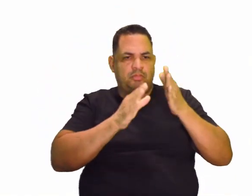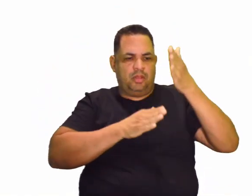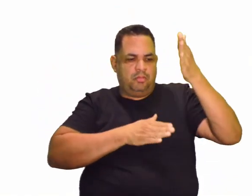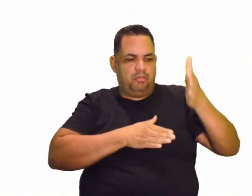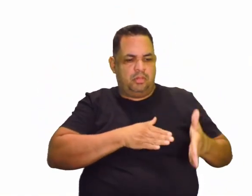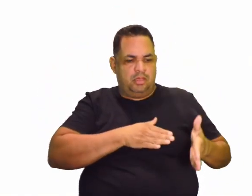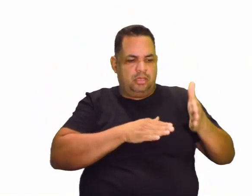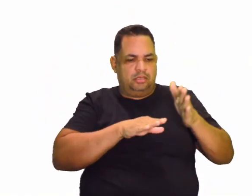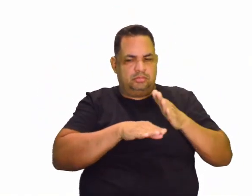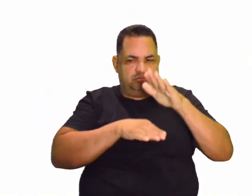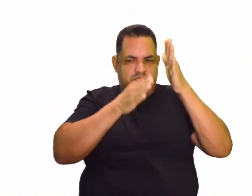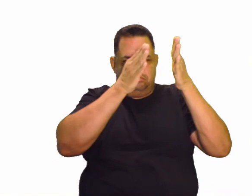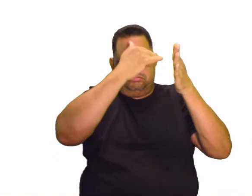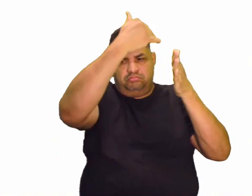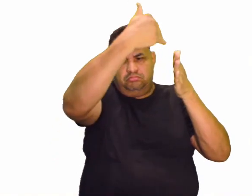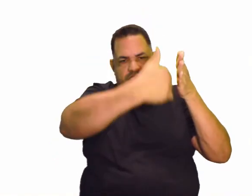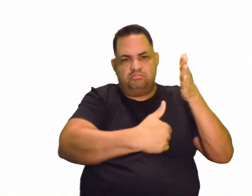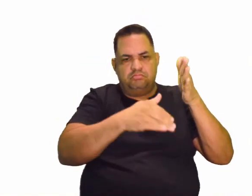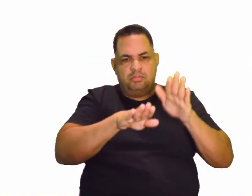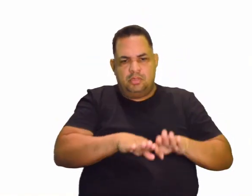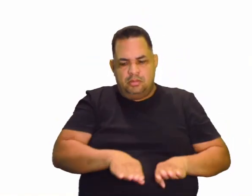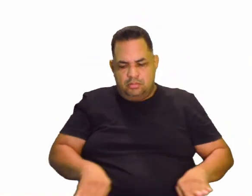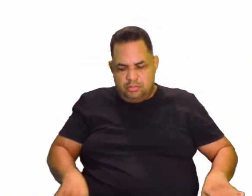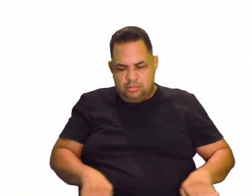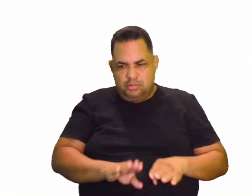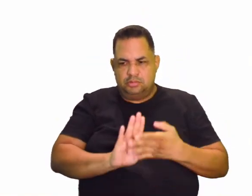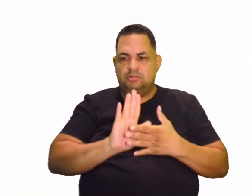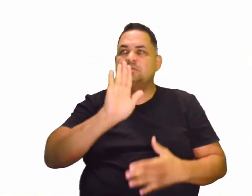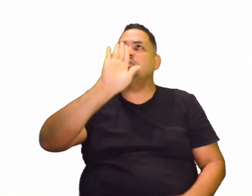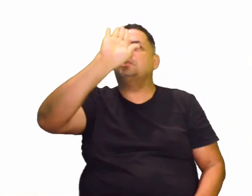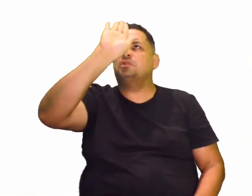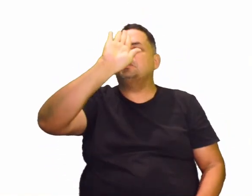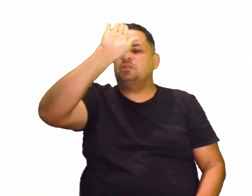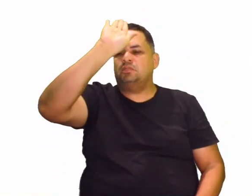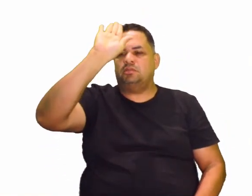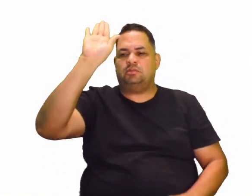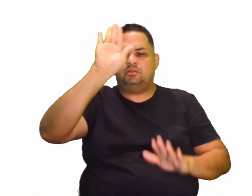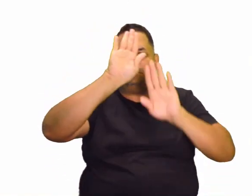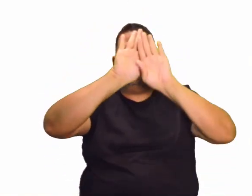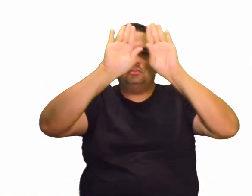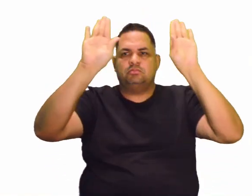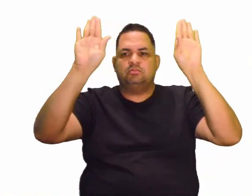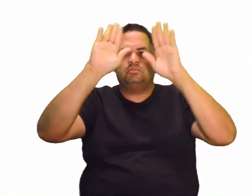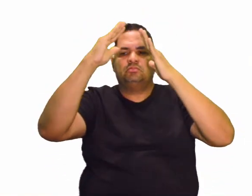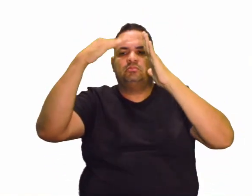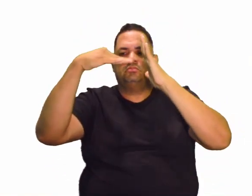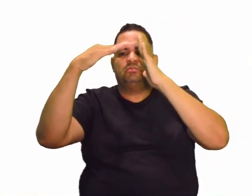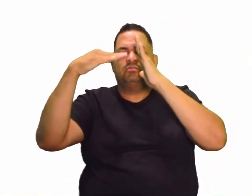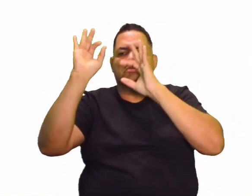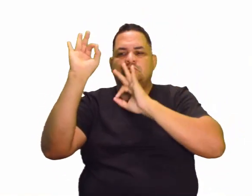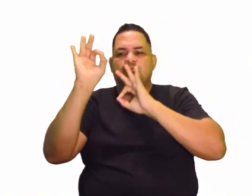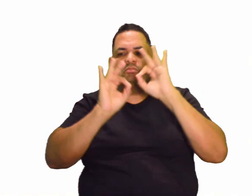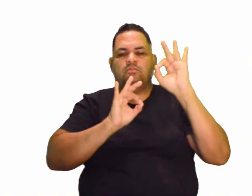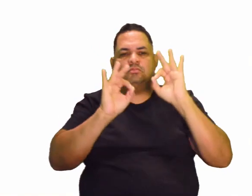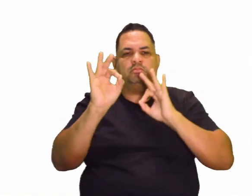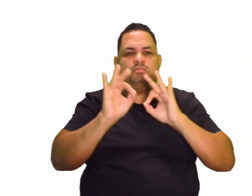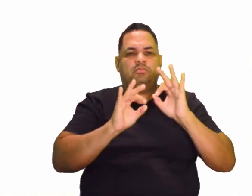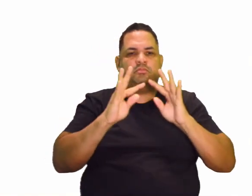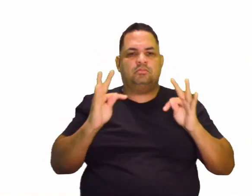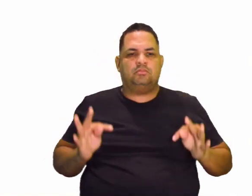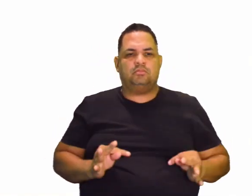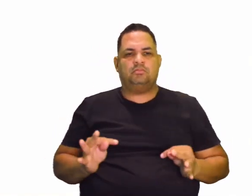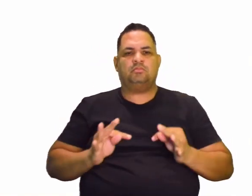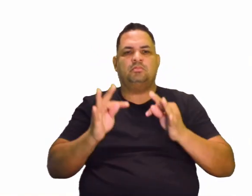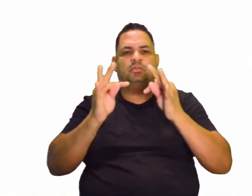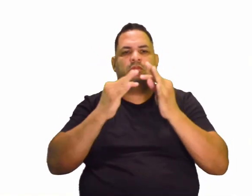paredes, ou pisos, ou tetos em mosaico. Vocês sabem que a técnica do mosaico é